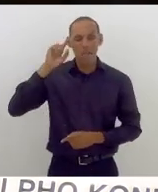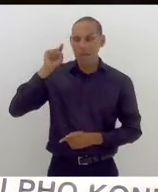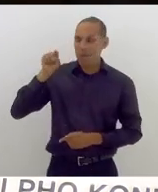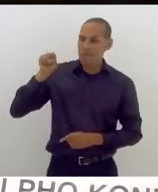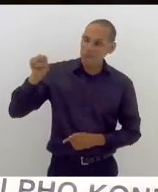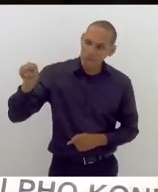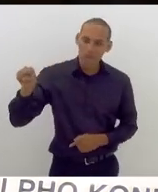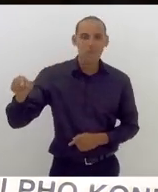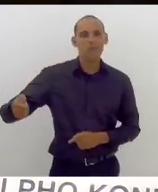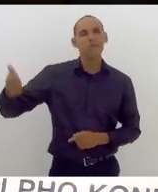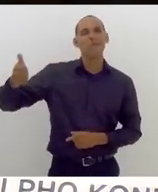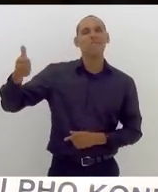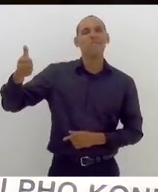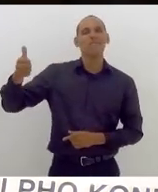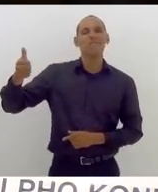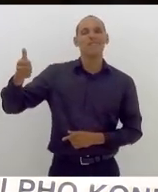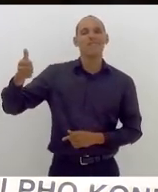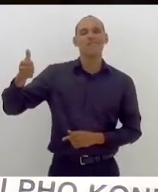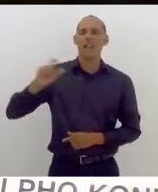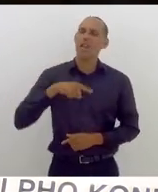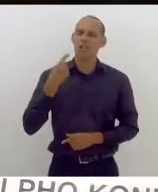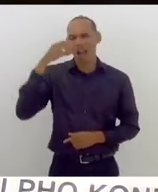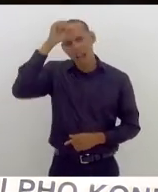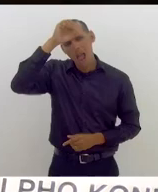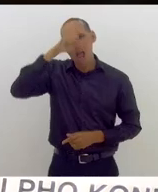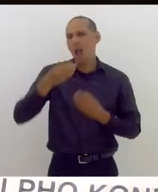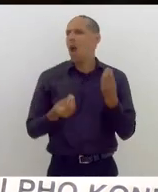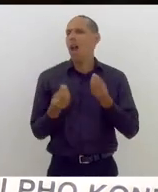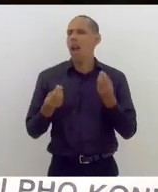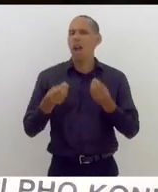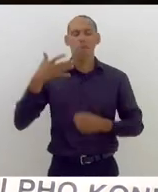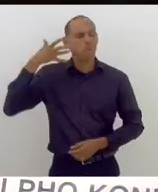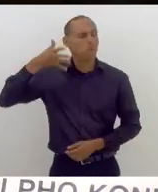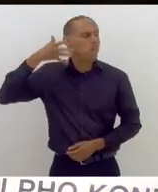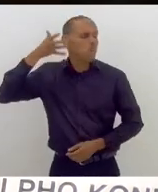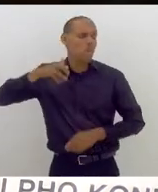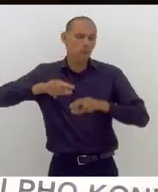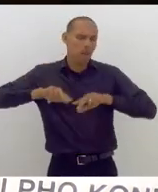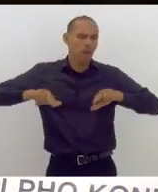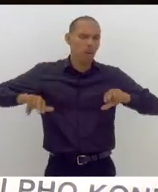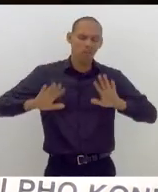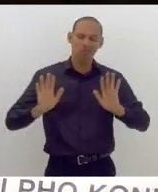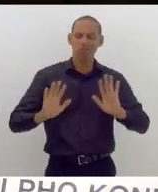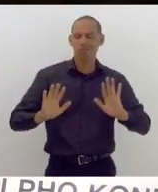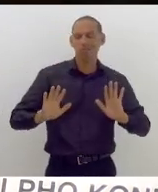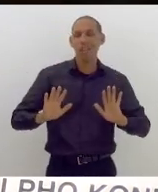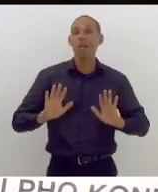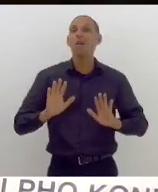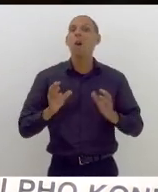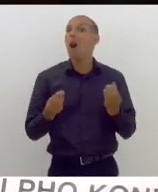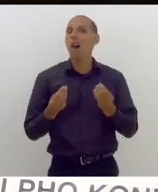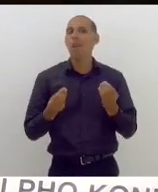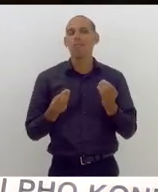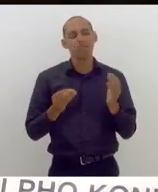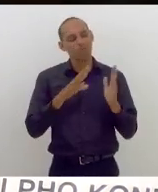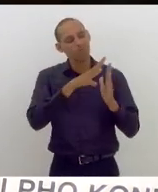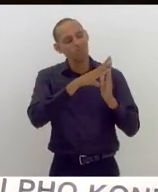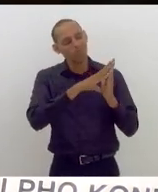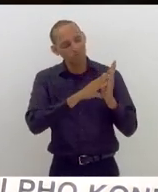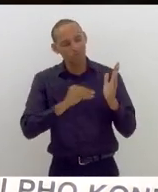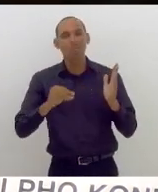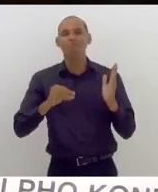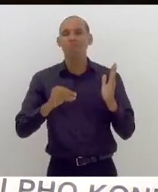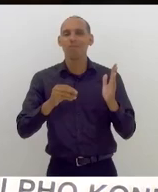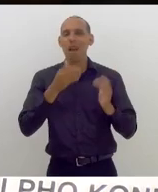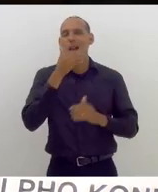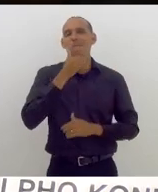assim aprendemos, talvez não com tantos discursos, talvez não com tanta retórica, mas com exemplo. Assim era meu